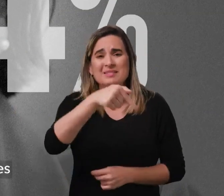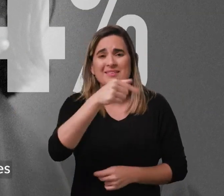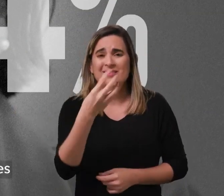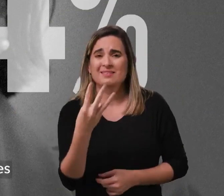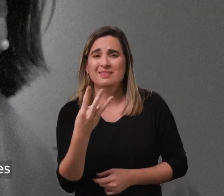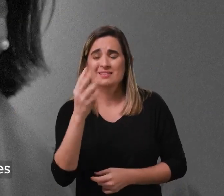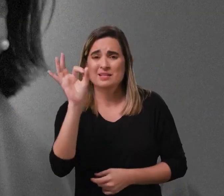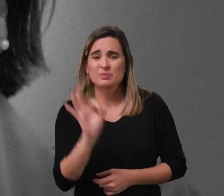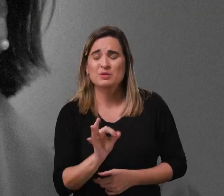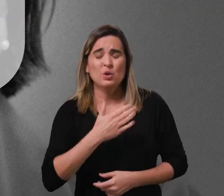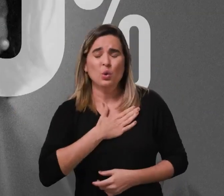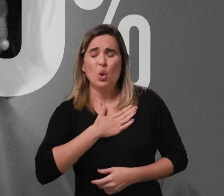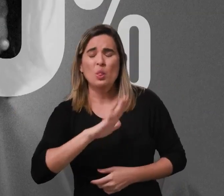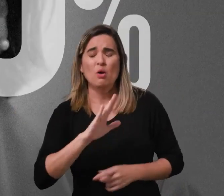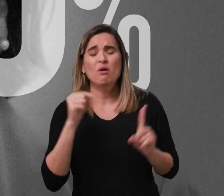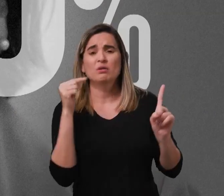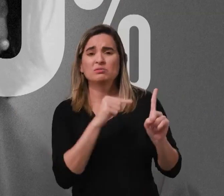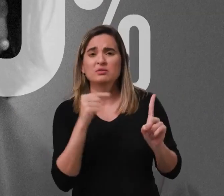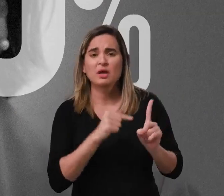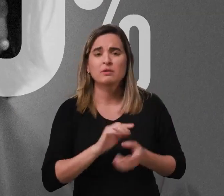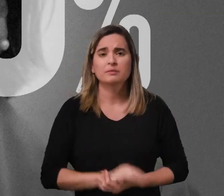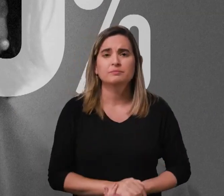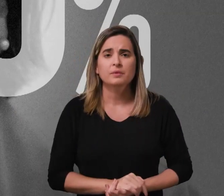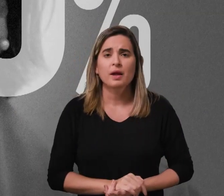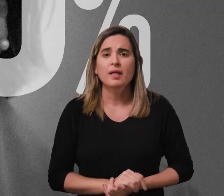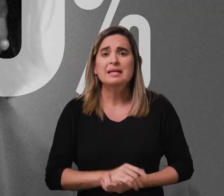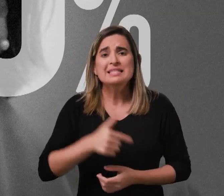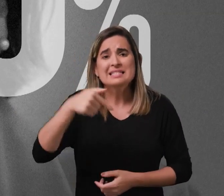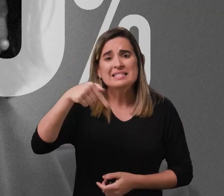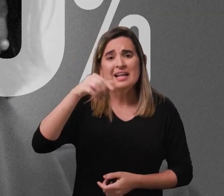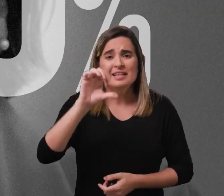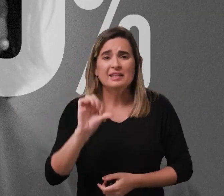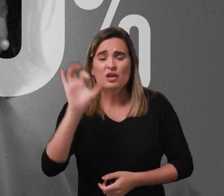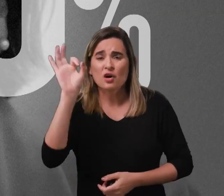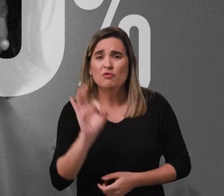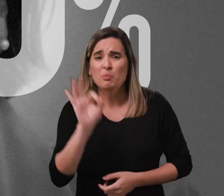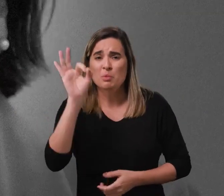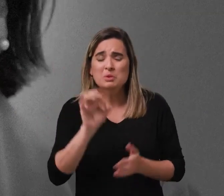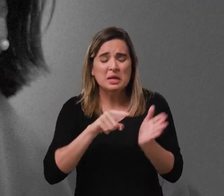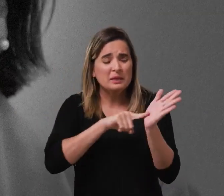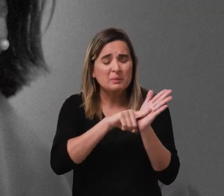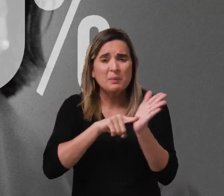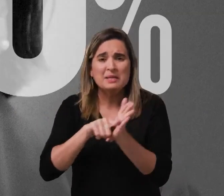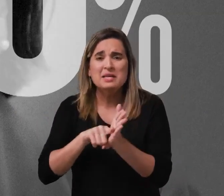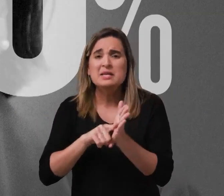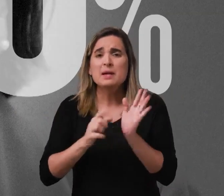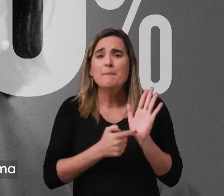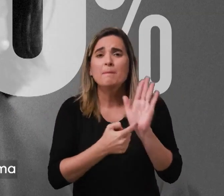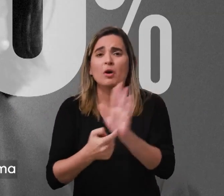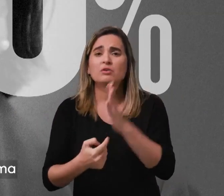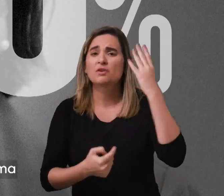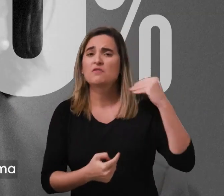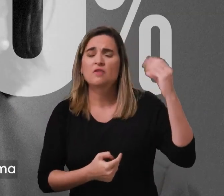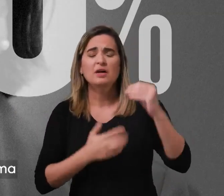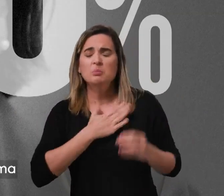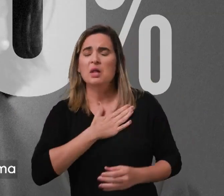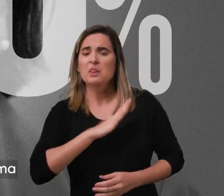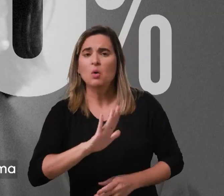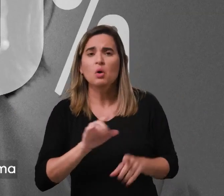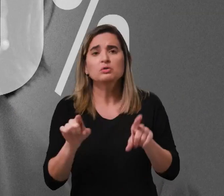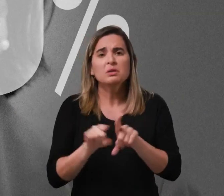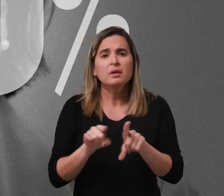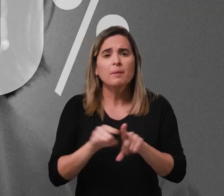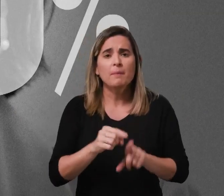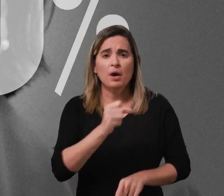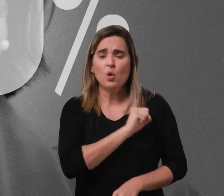dos natalenses. Pesquisa Certa, Fátima é desaprovada por 79%. Pesquisa Certa, desaprovação ao governo